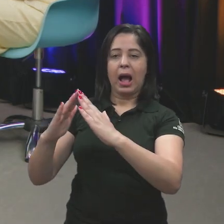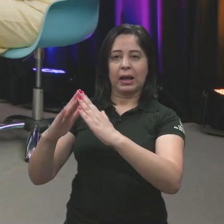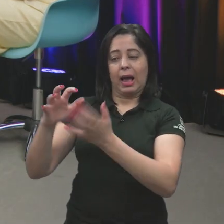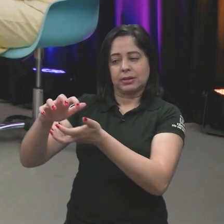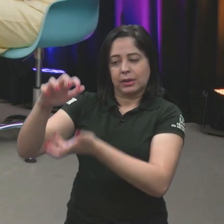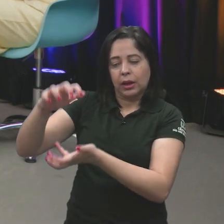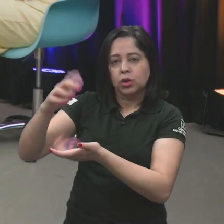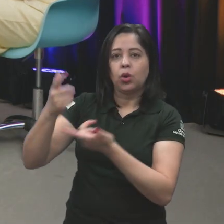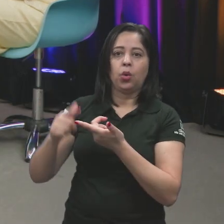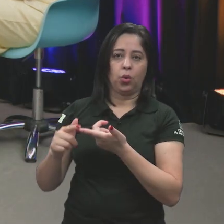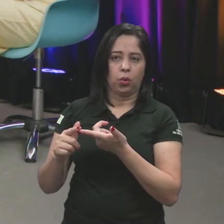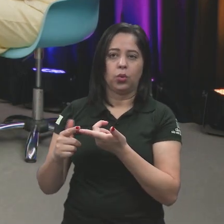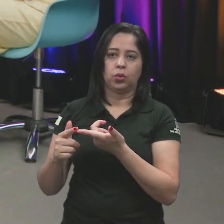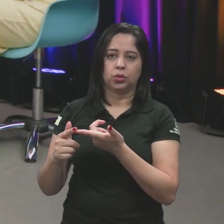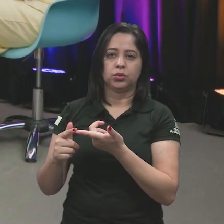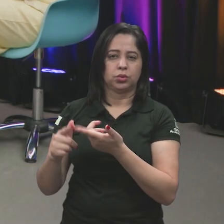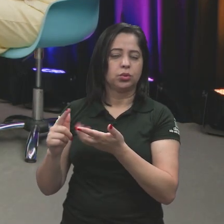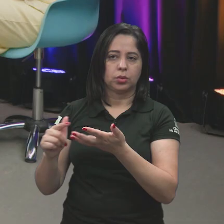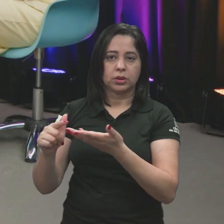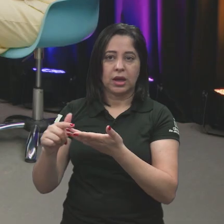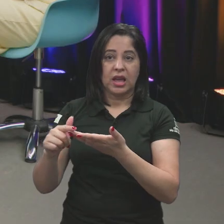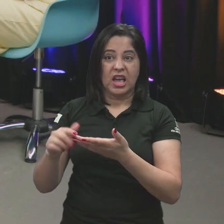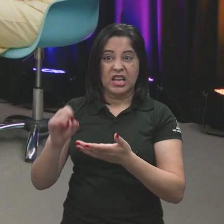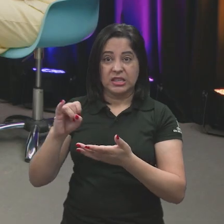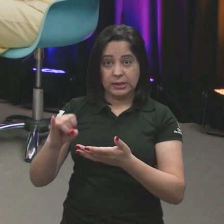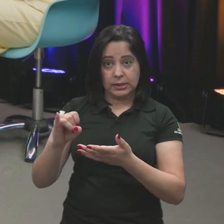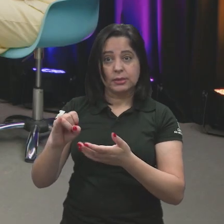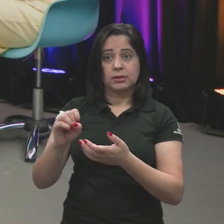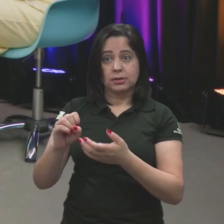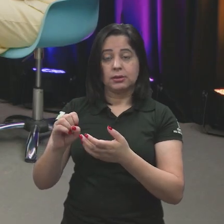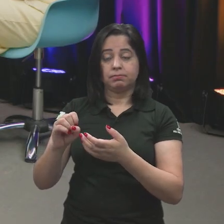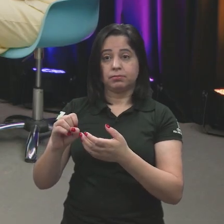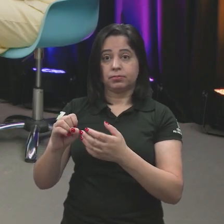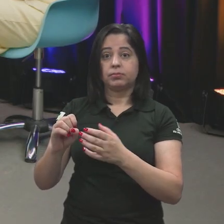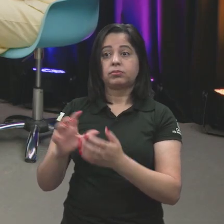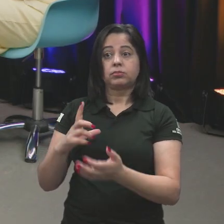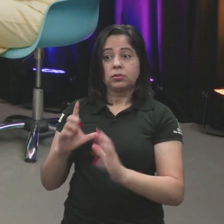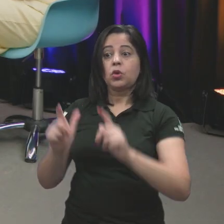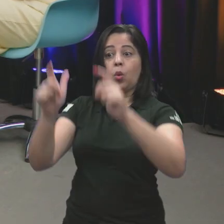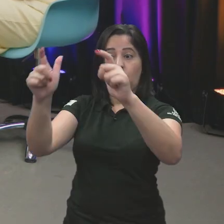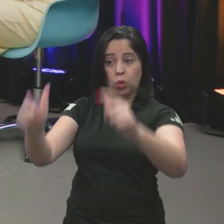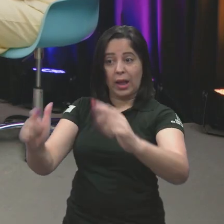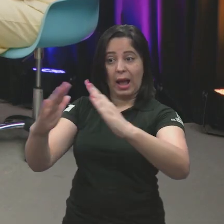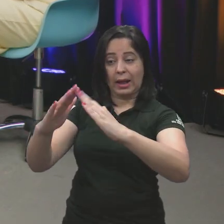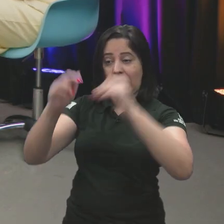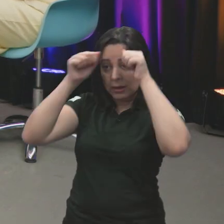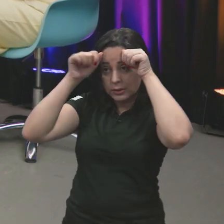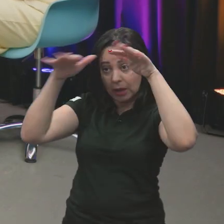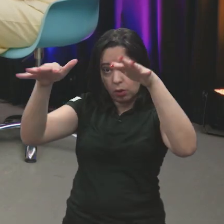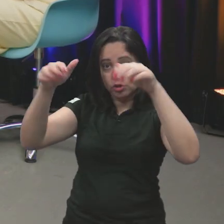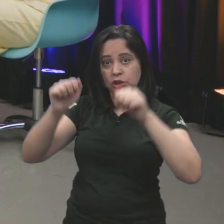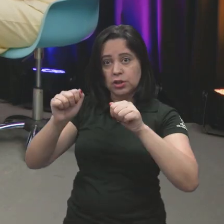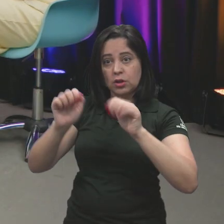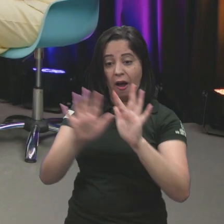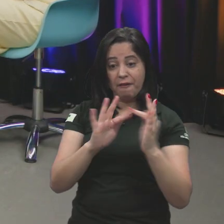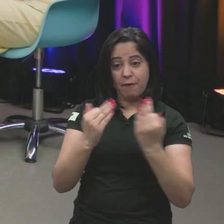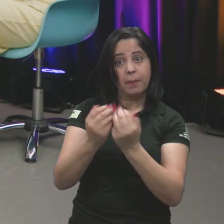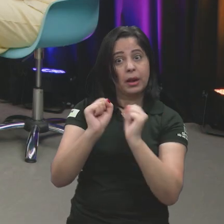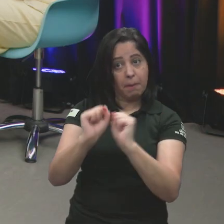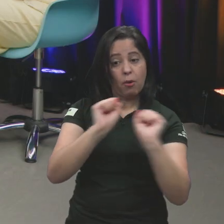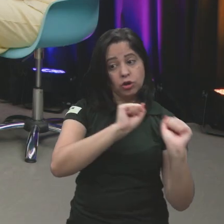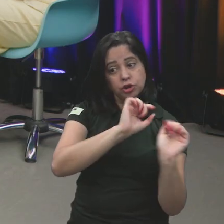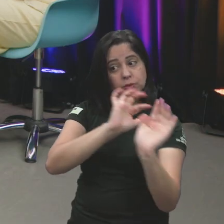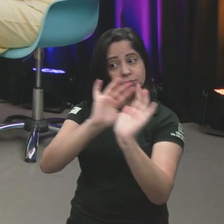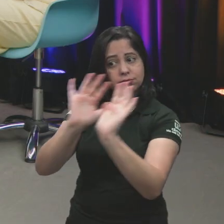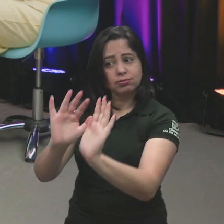né? Essa questão do centralizar mesmo para se tornar mais fácil para que a comunidade tenha um lugar para ir e resolver. E o autismo,